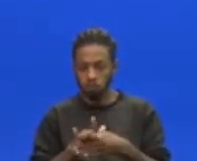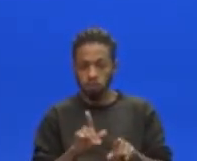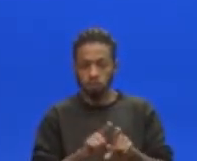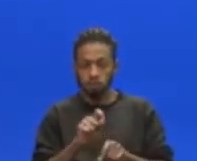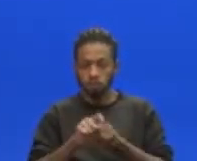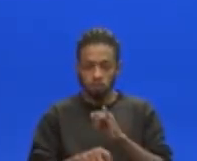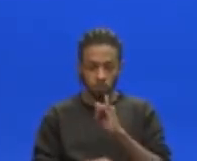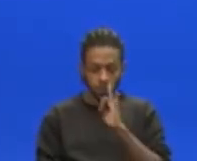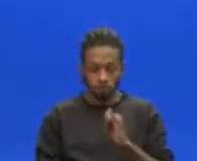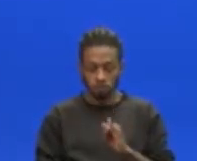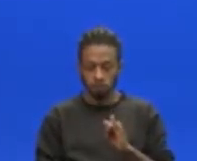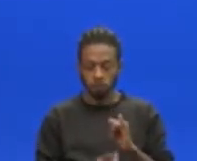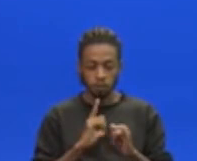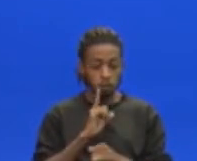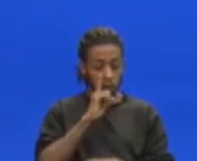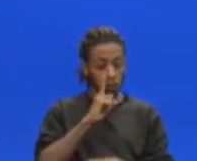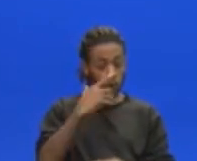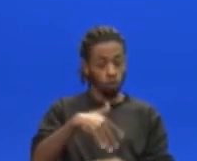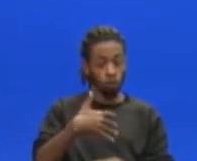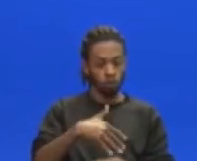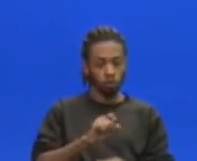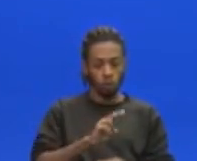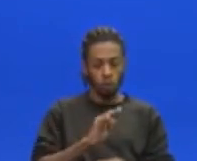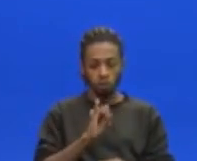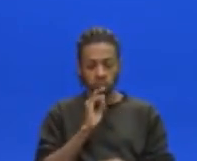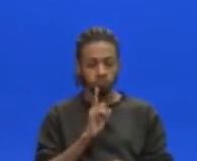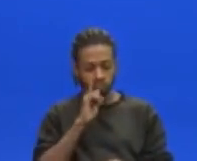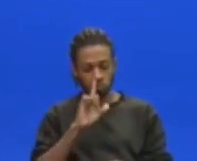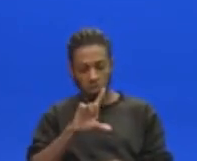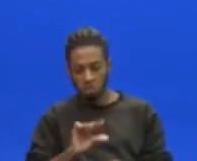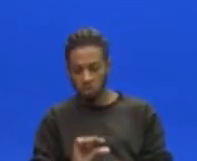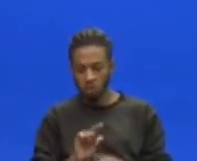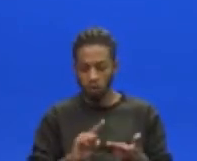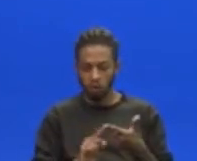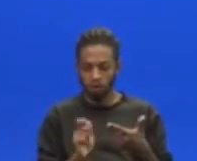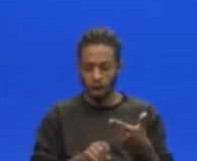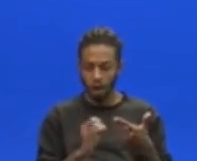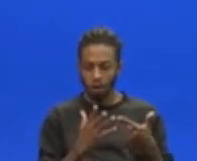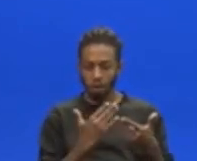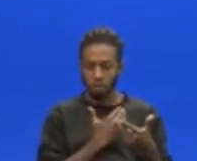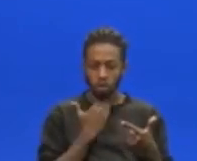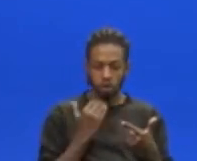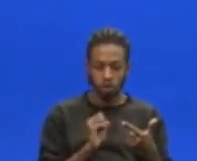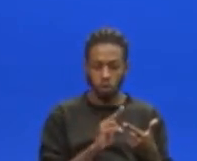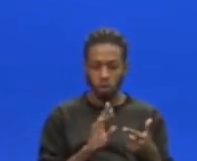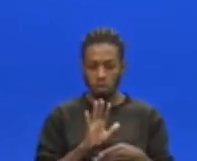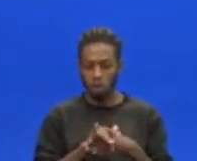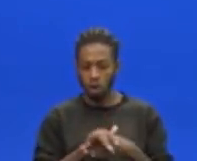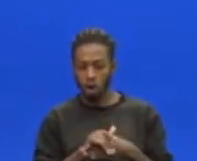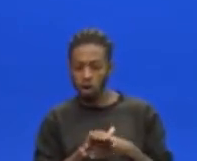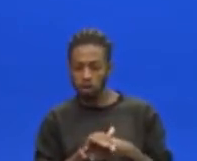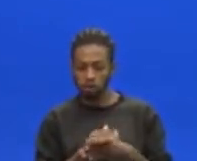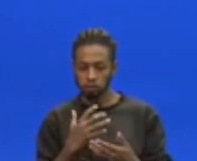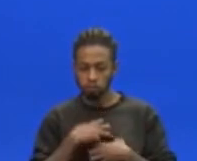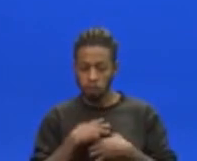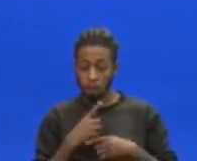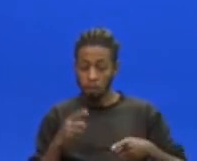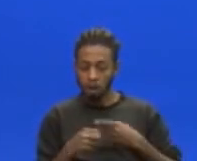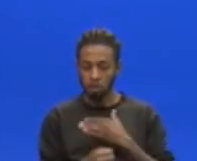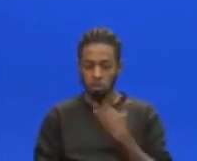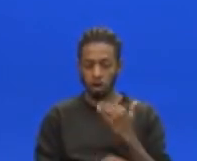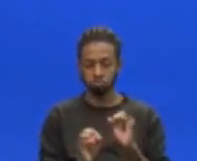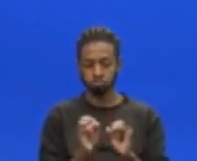relação à sua gravidade, em relação à taxa ou probabilidade de morte, e com base nisso, a gente hoje tem,